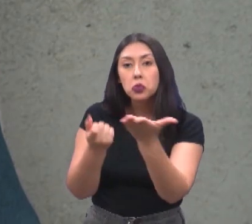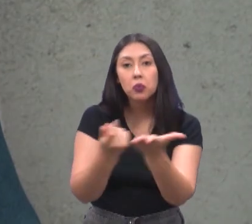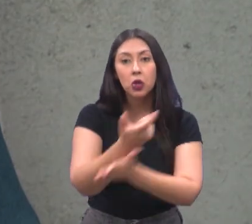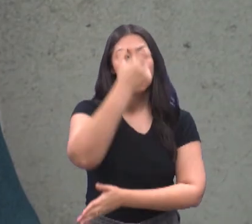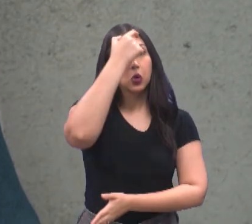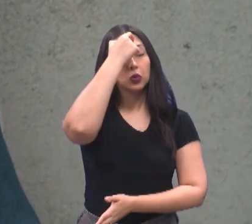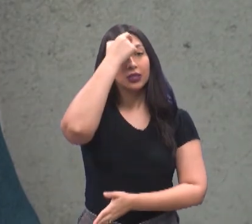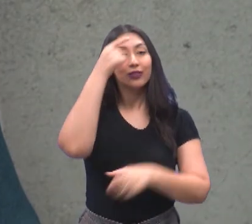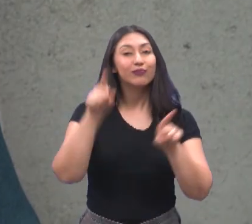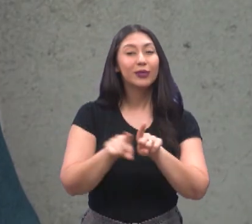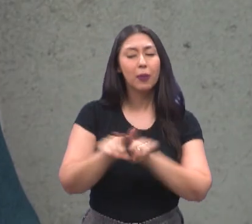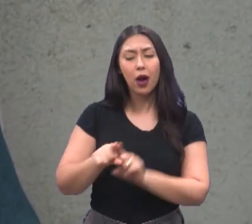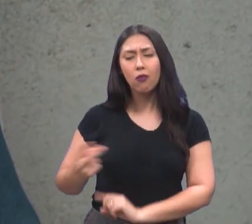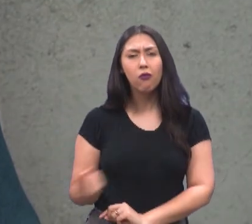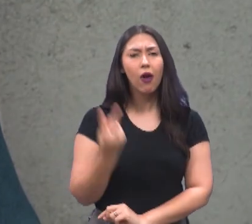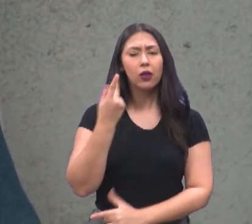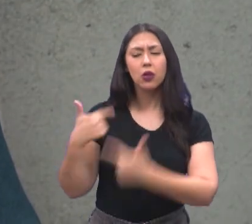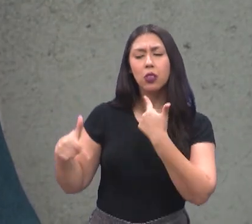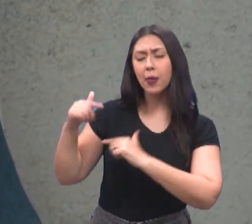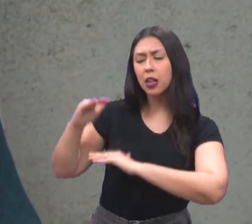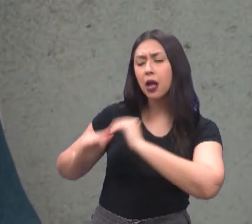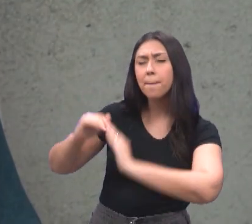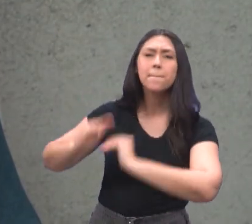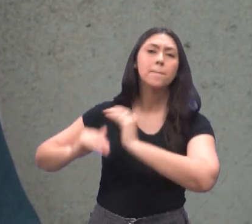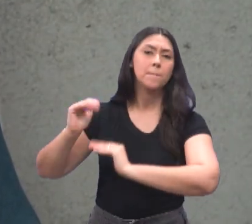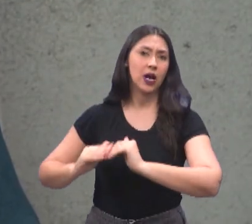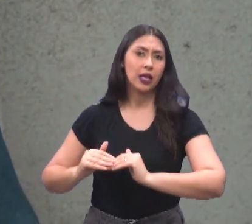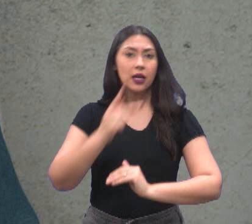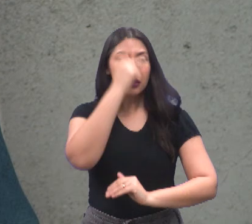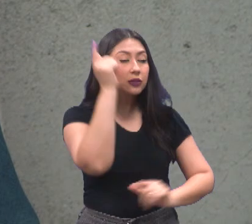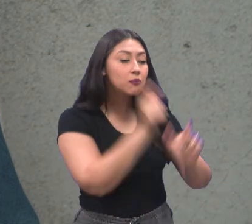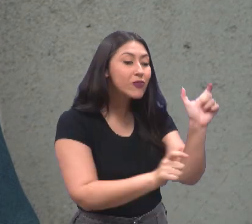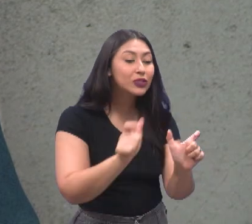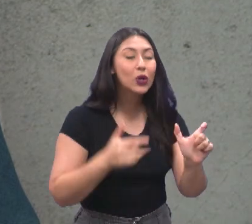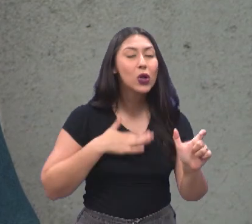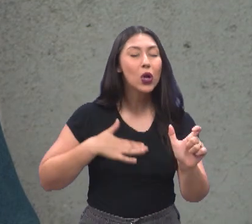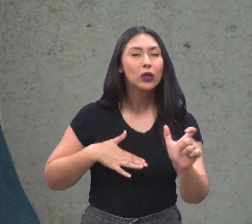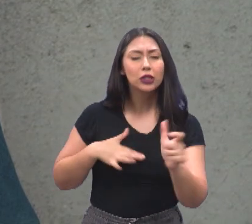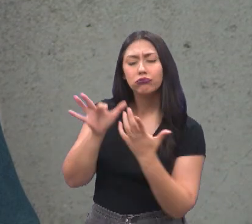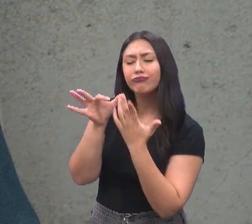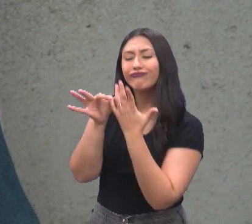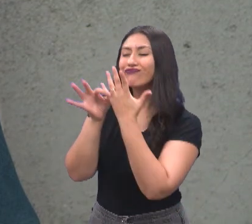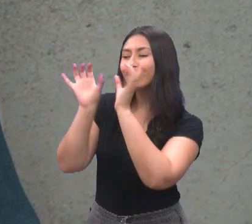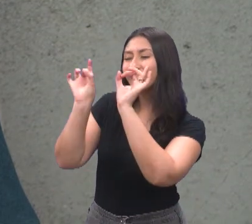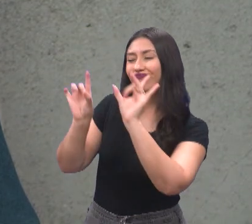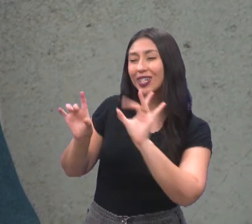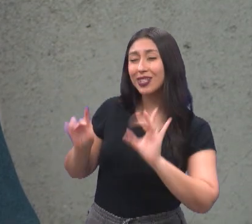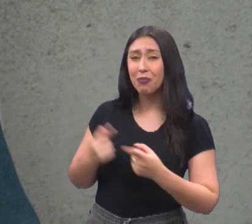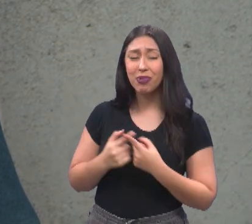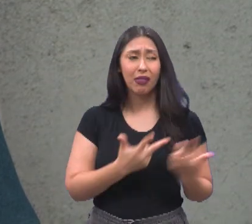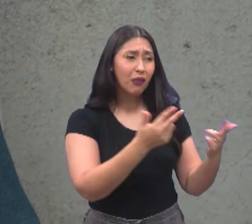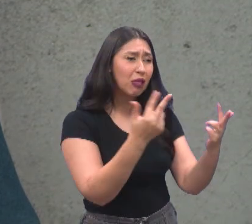à mão. Os consumidores aí têm preferido peças únicas ao invés de usar uma joia que todo mundo tem igual, né? Por